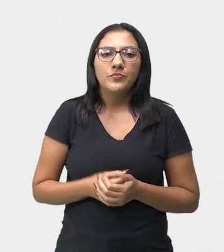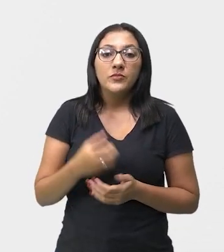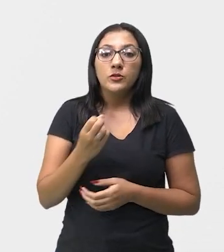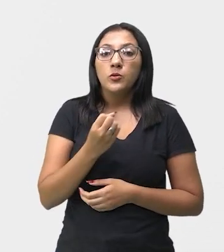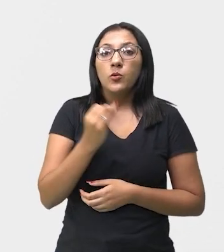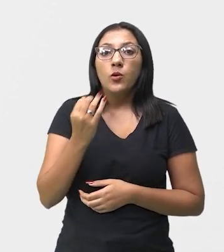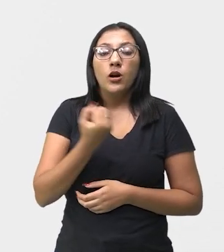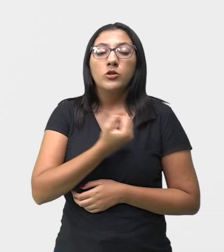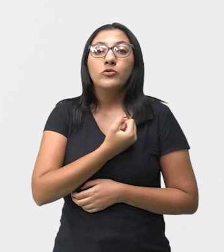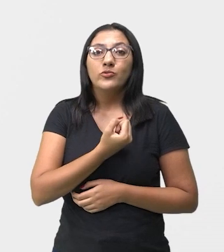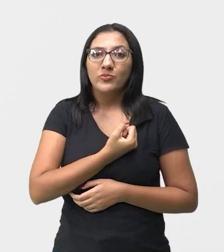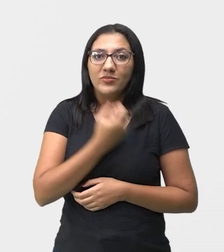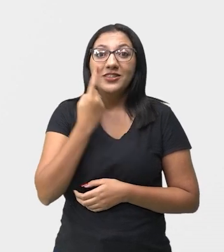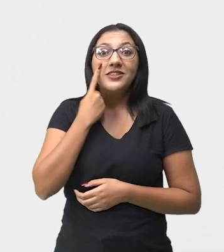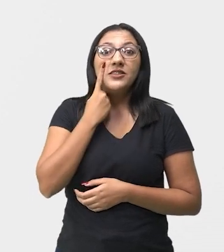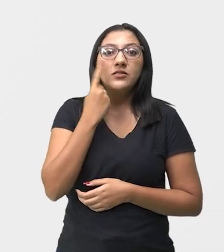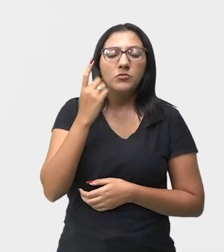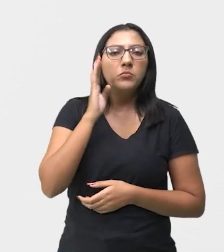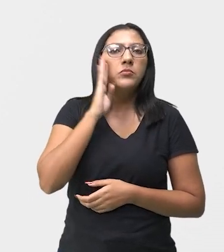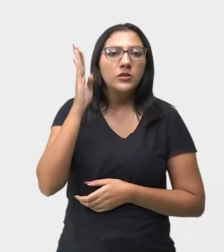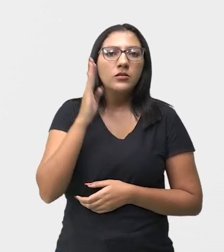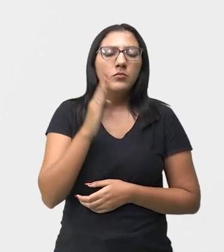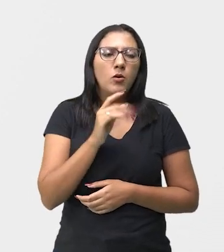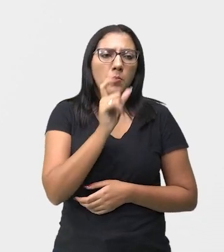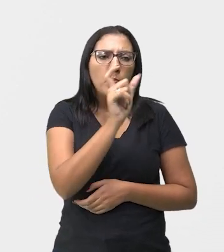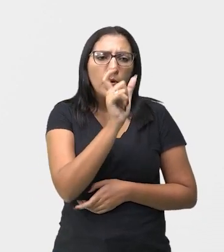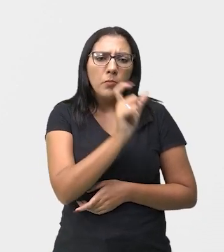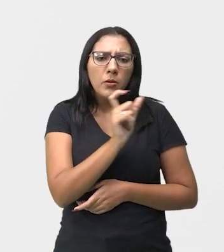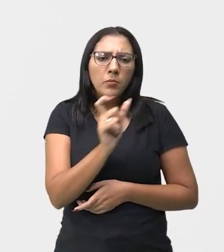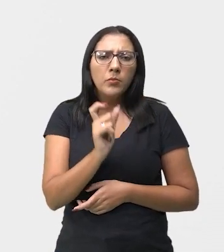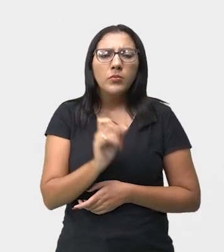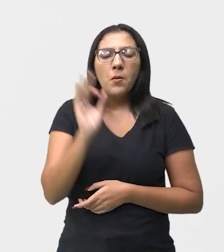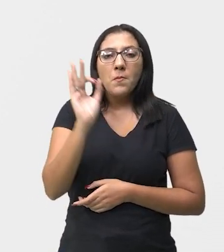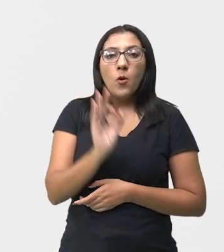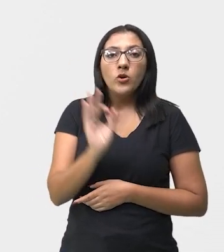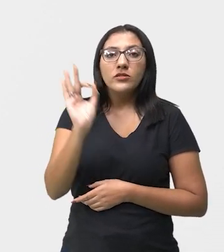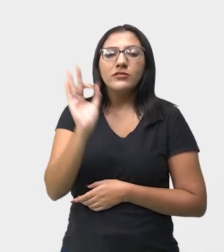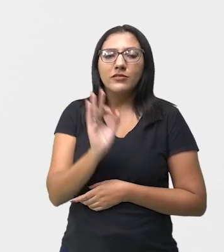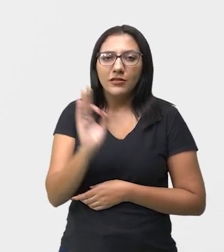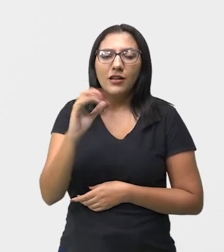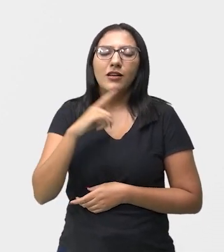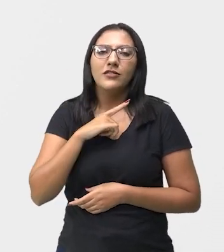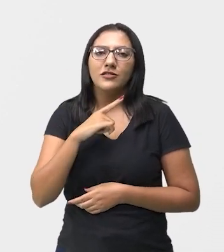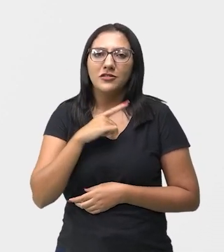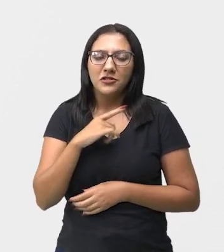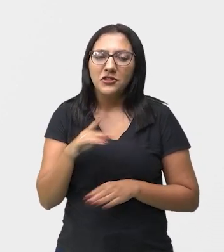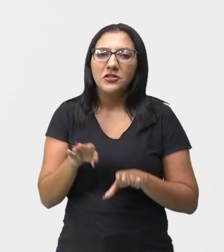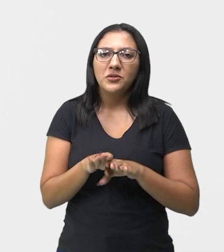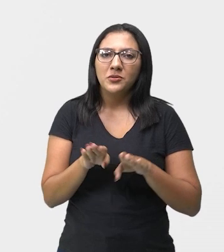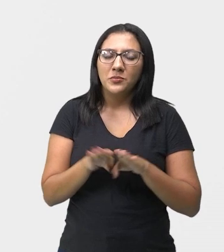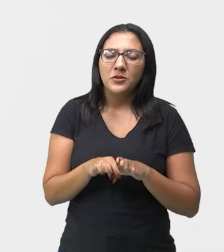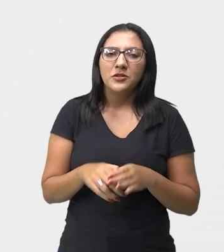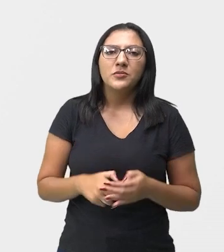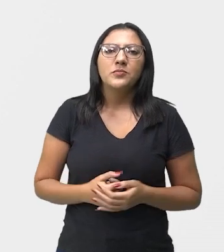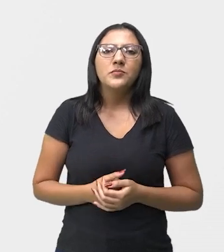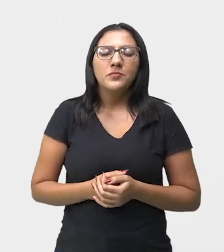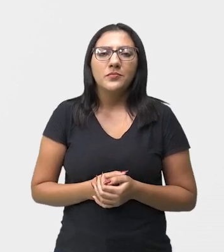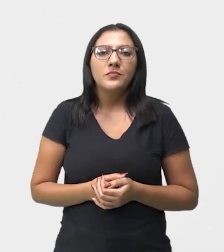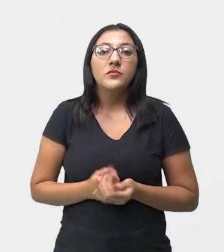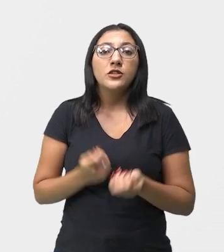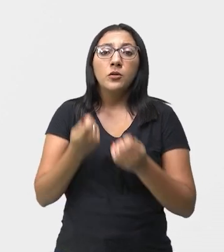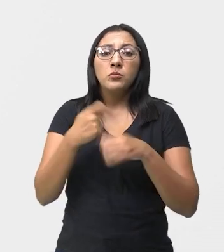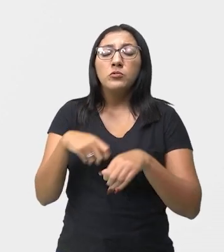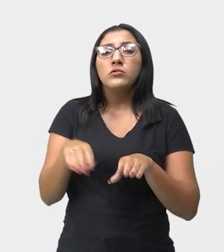tabagismo. Pode ser que tenhamos ícones, ilustrações, e a gente viu algumas ilustrações relacionando ali a